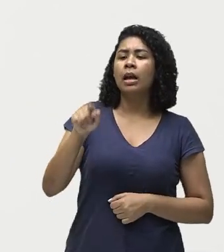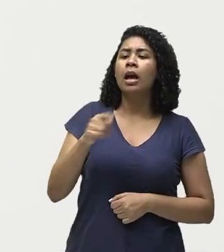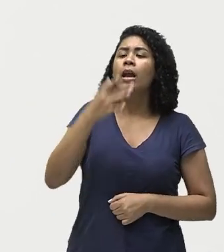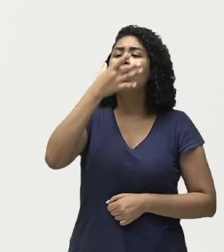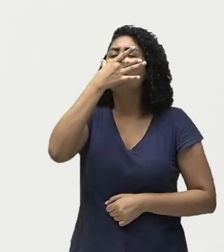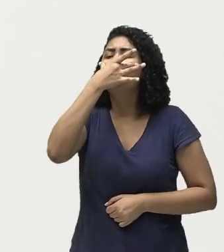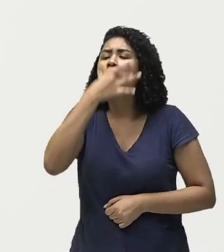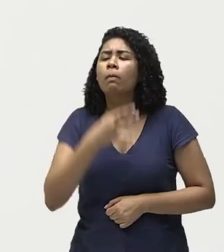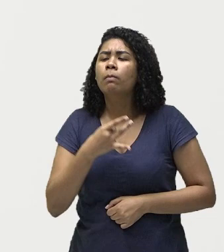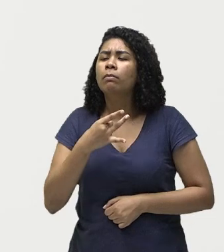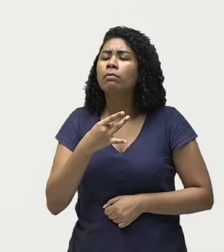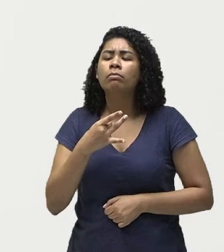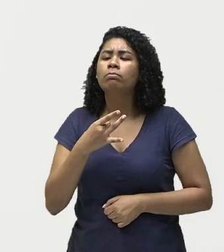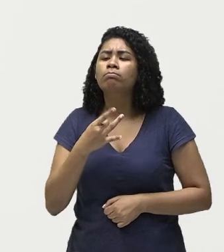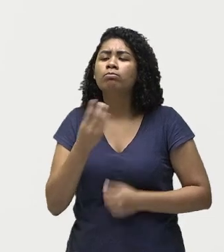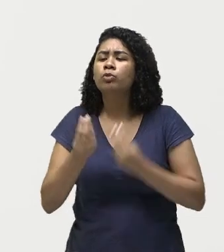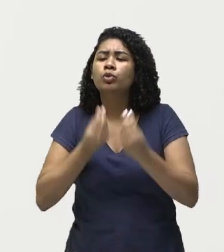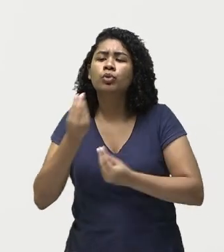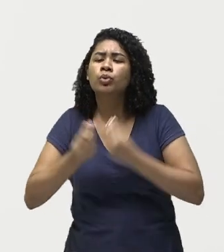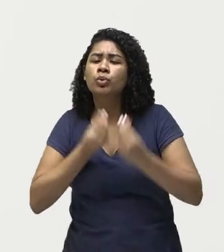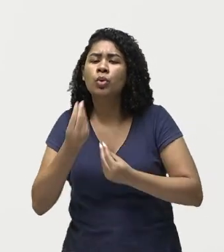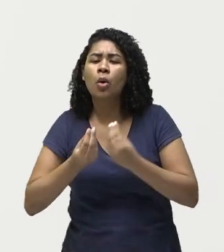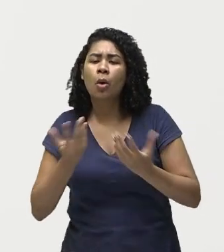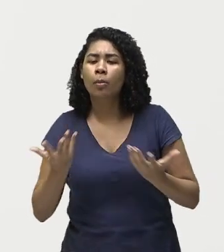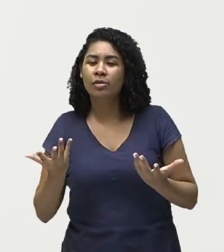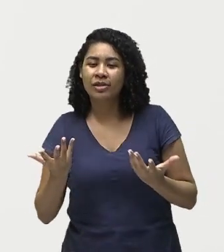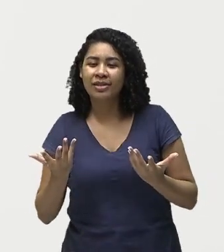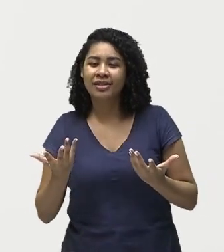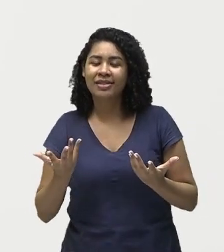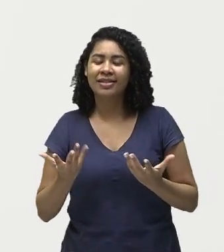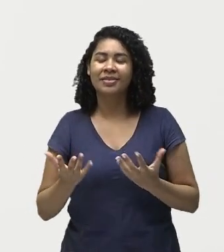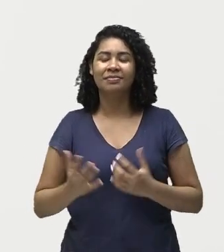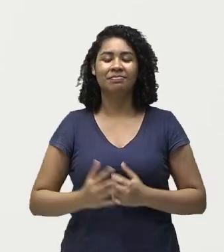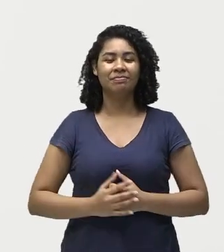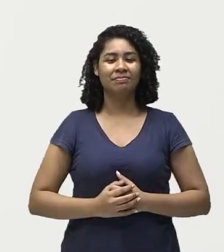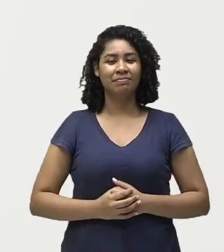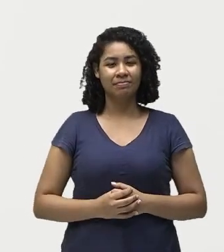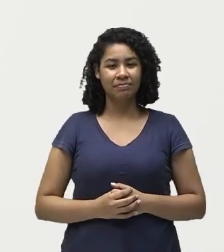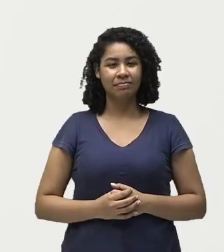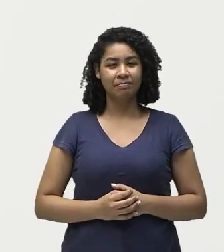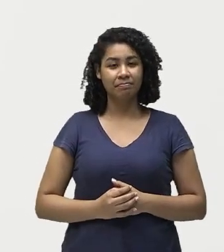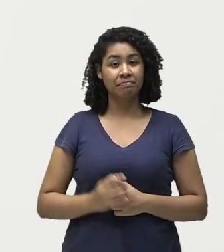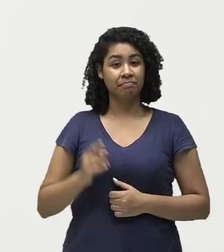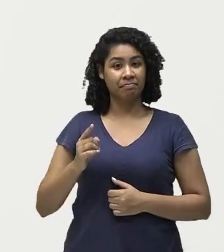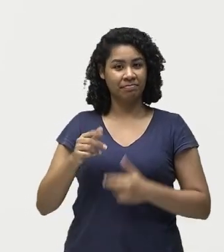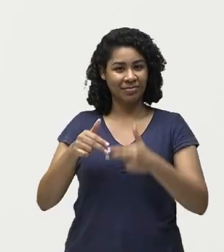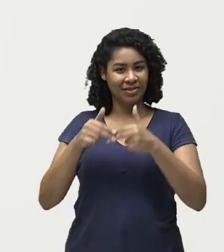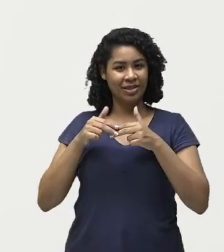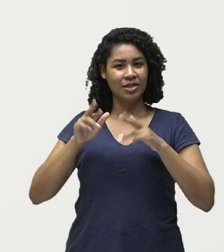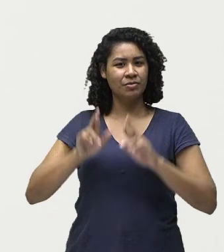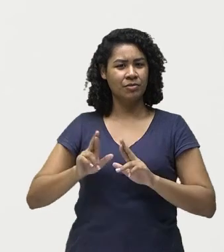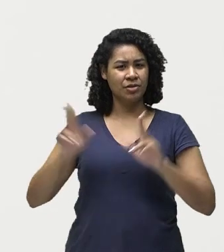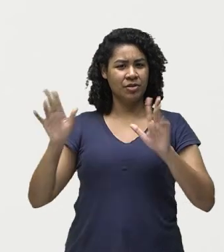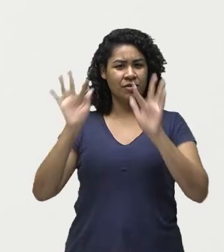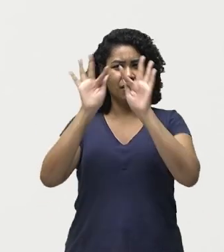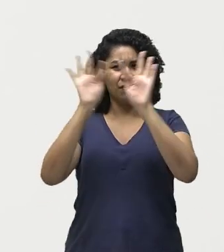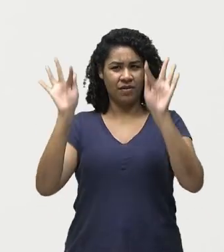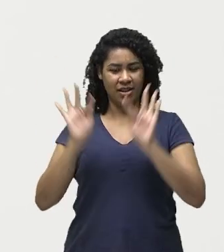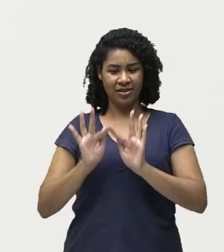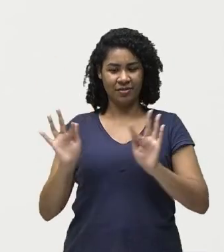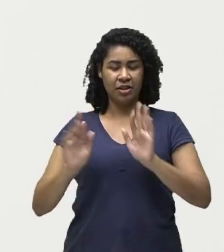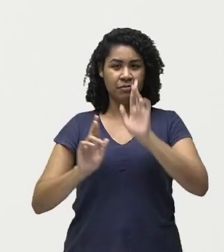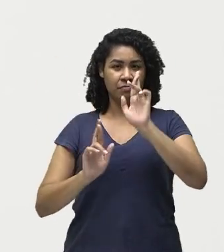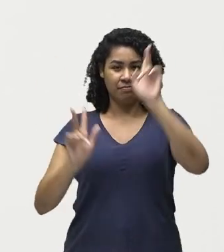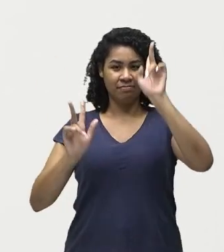aparentemente, ó. Look like, como que é a aparência dele. Então essa é a diferença. A primeira frase, what's your dad